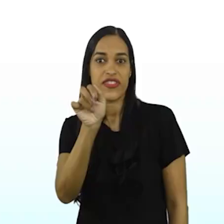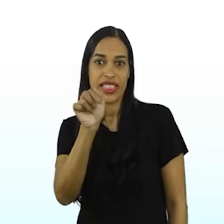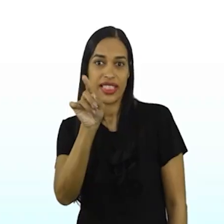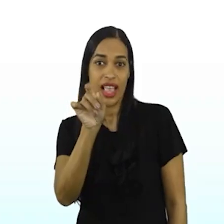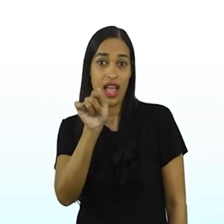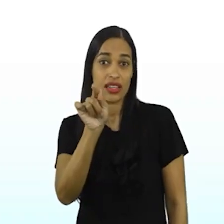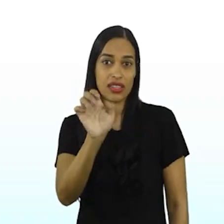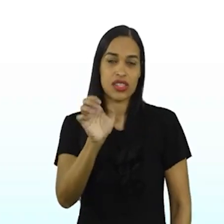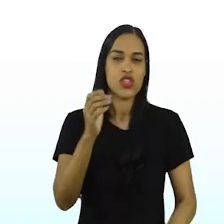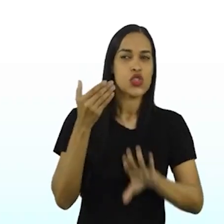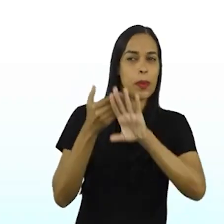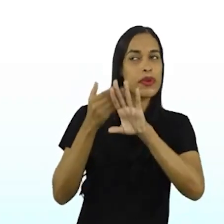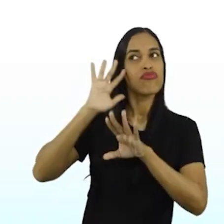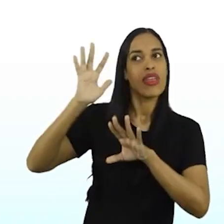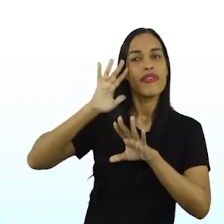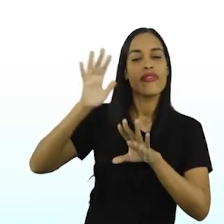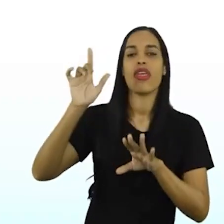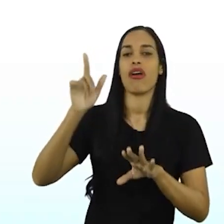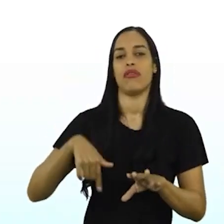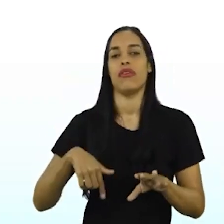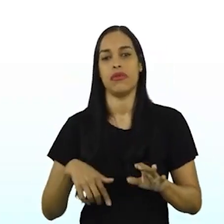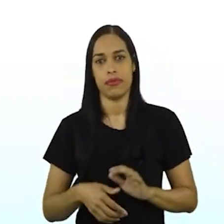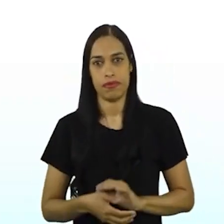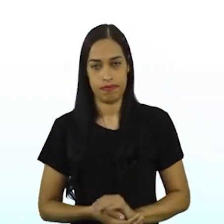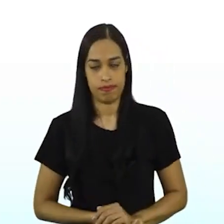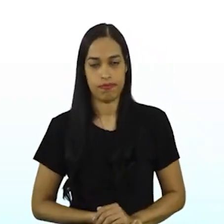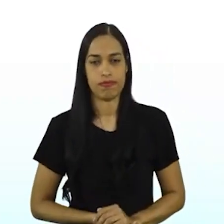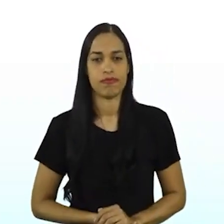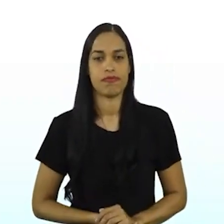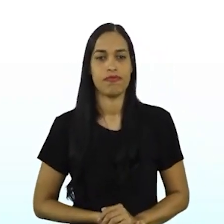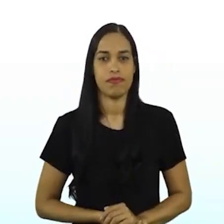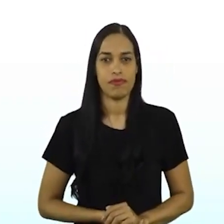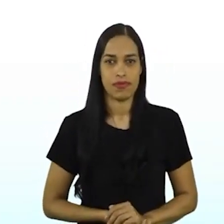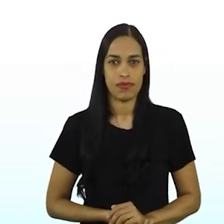como uma característica principal, a subjetividade.